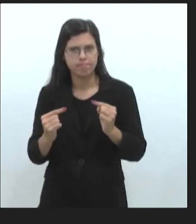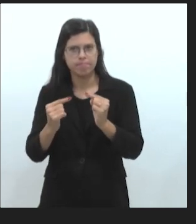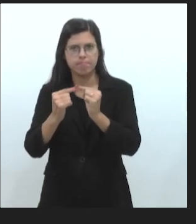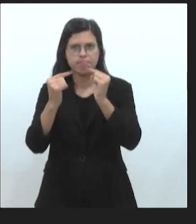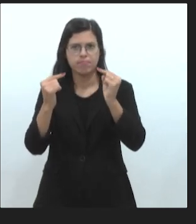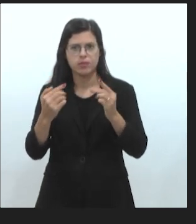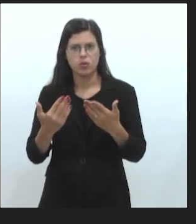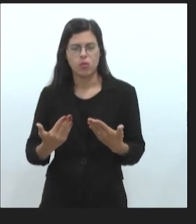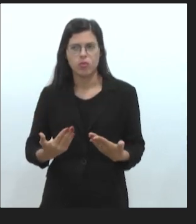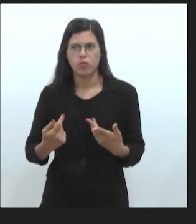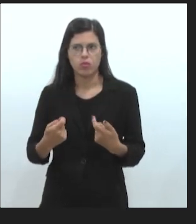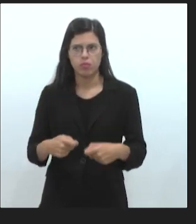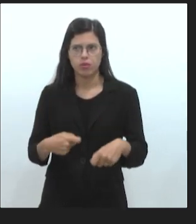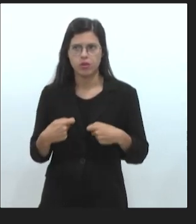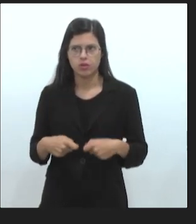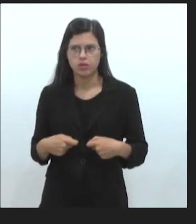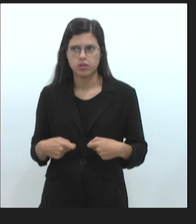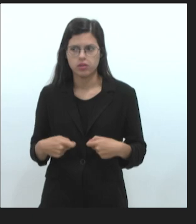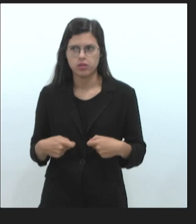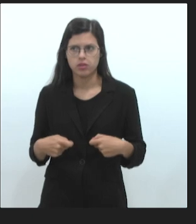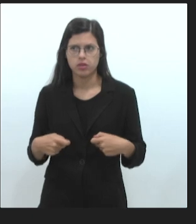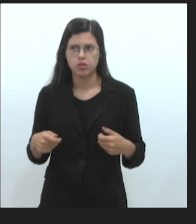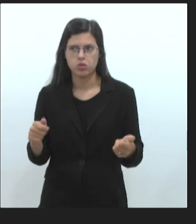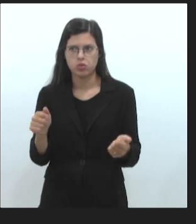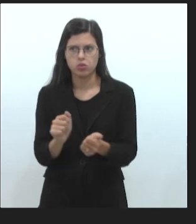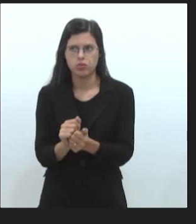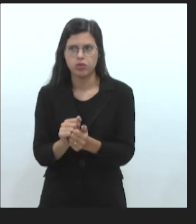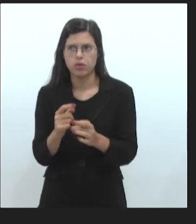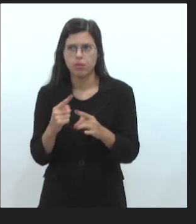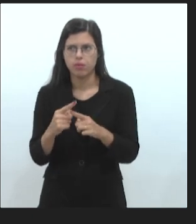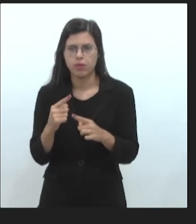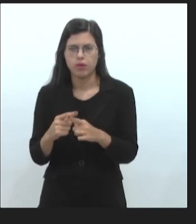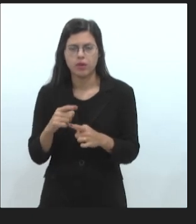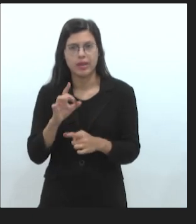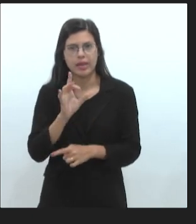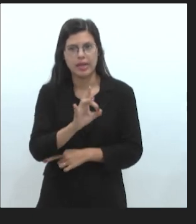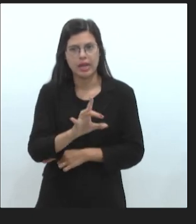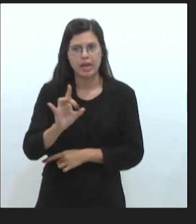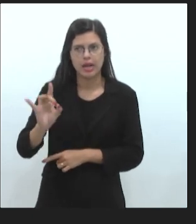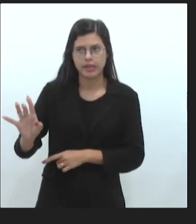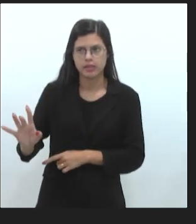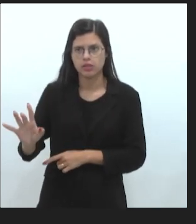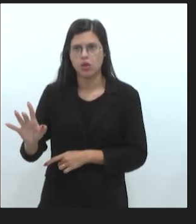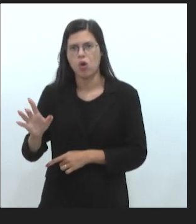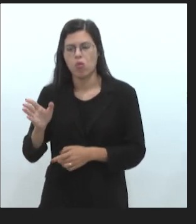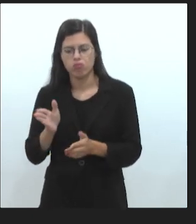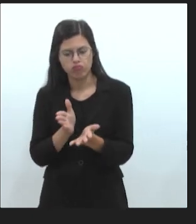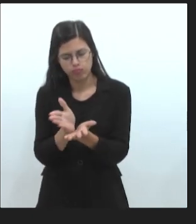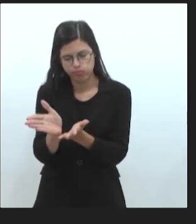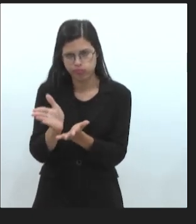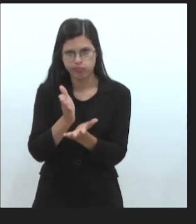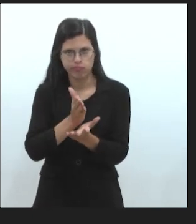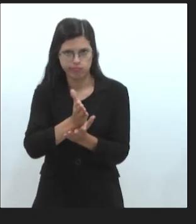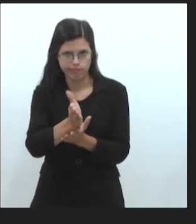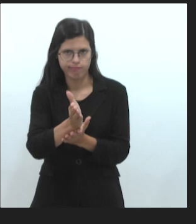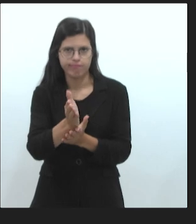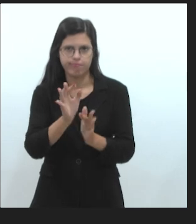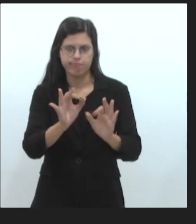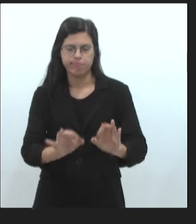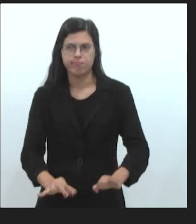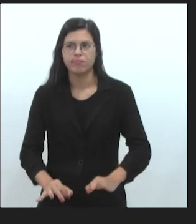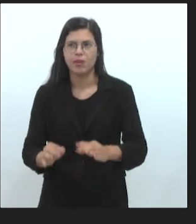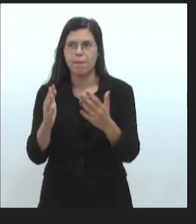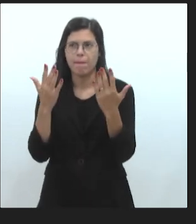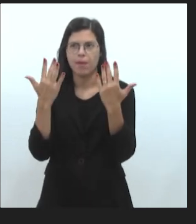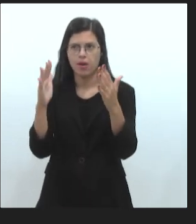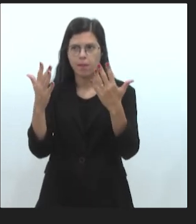não necessitam ser ajuntados, porque cada um vai numa direção muito bem estabelecida.